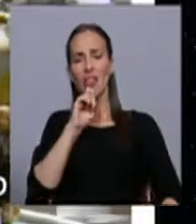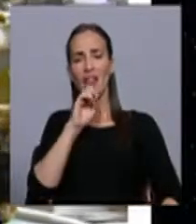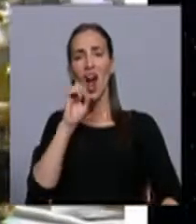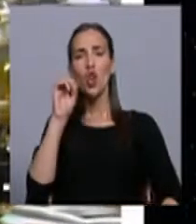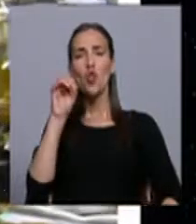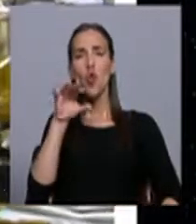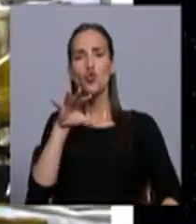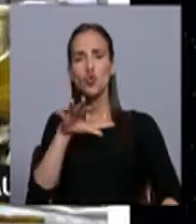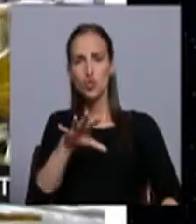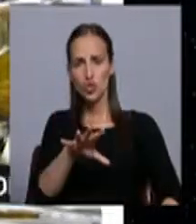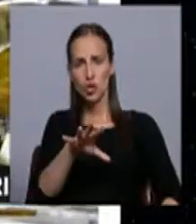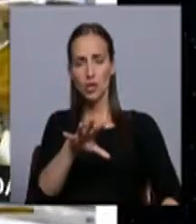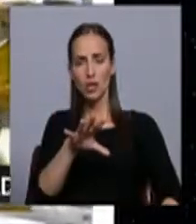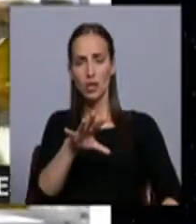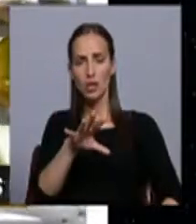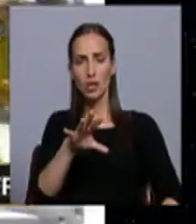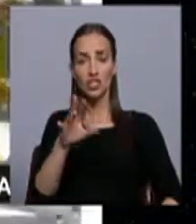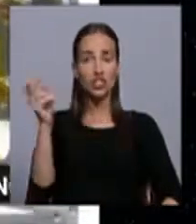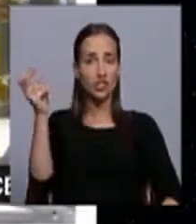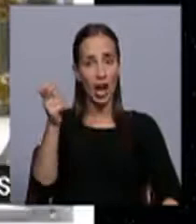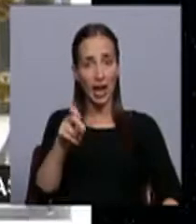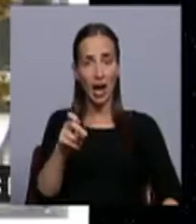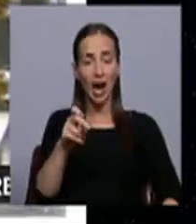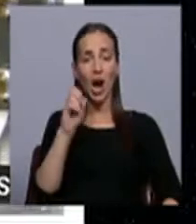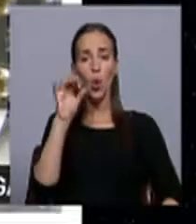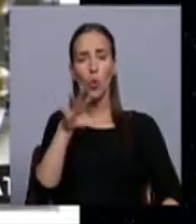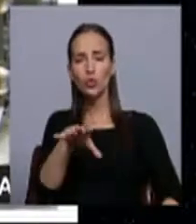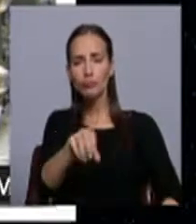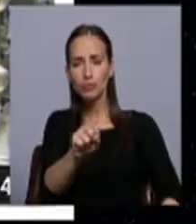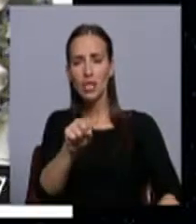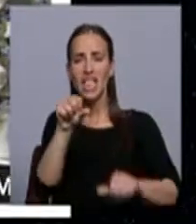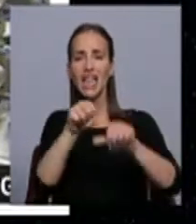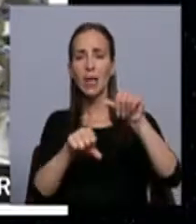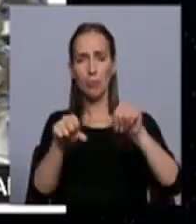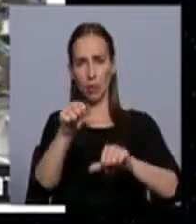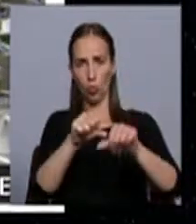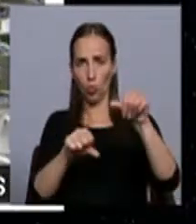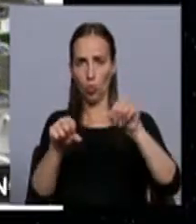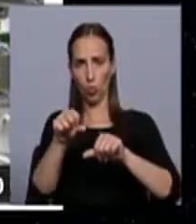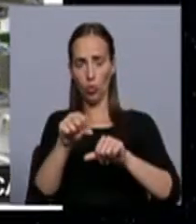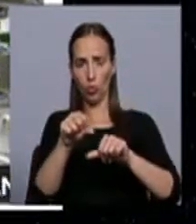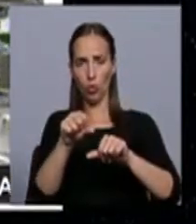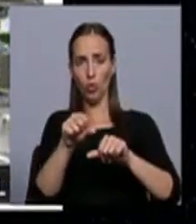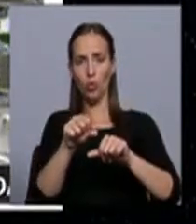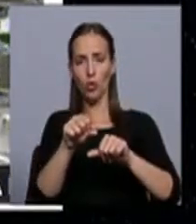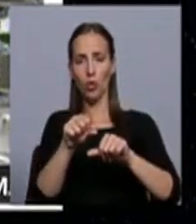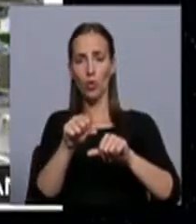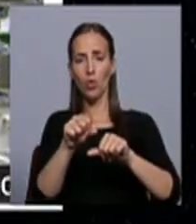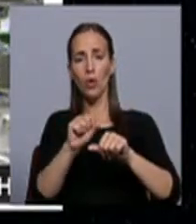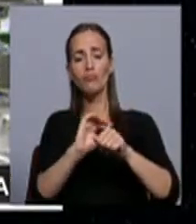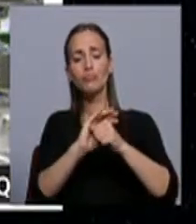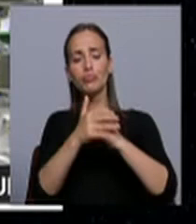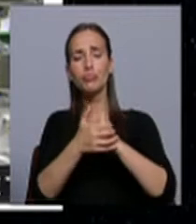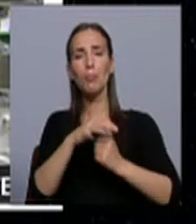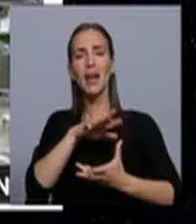o chamado TLS, Tunable Laser Spectrometer. É um espectrómetro, ou seja, que compõe a luzes que lhe chega a